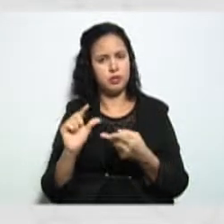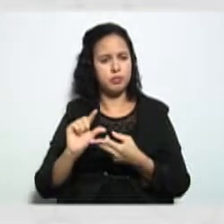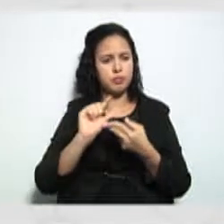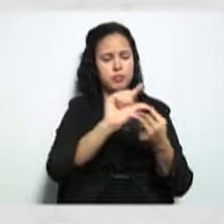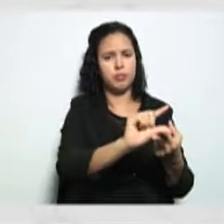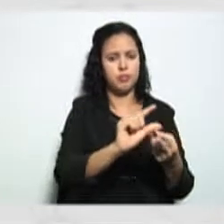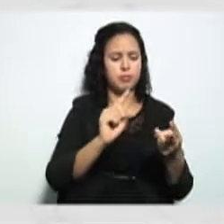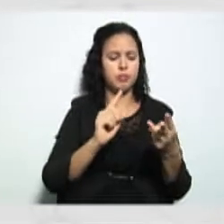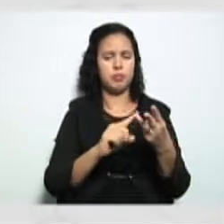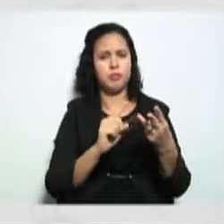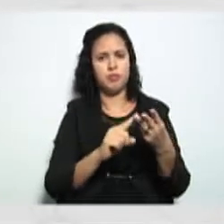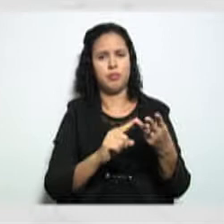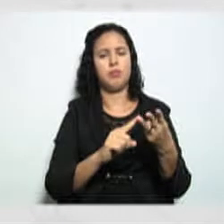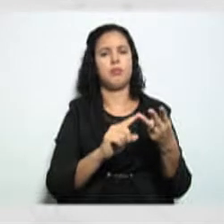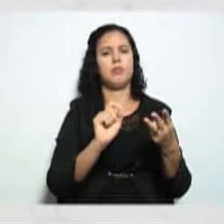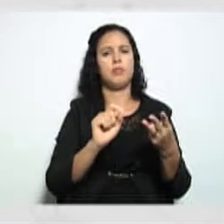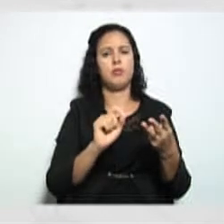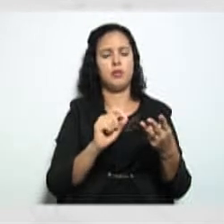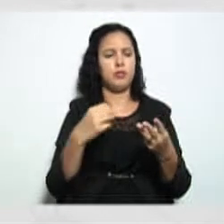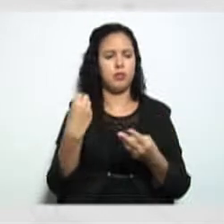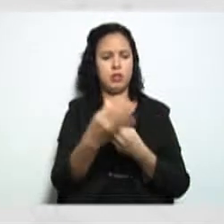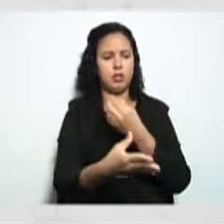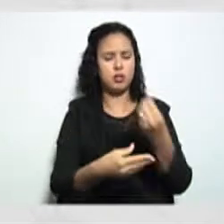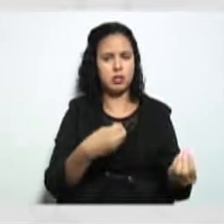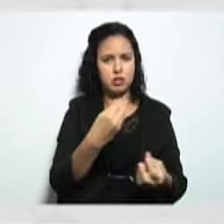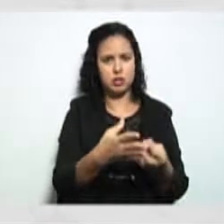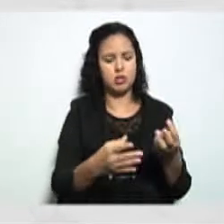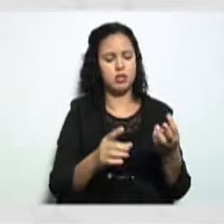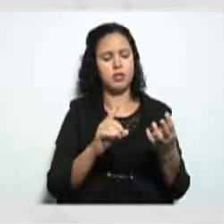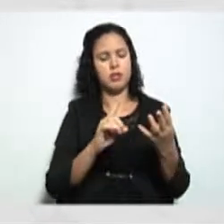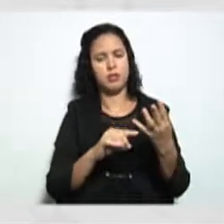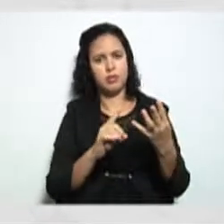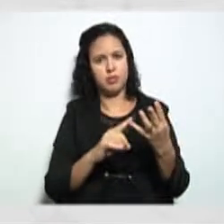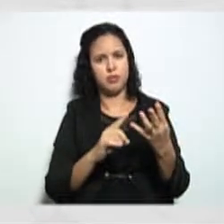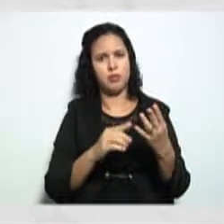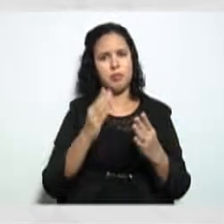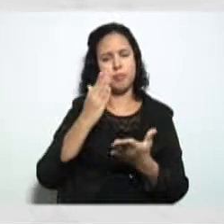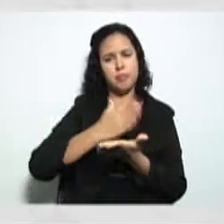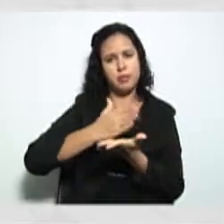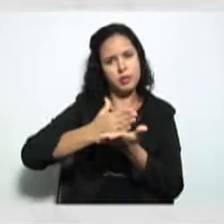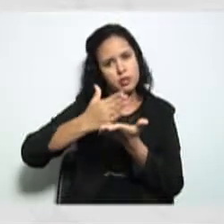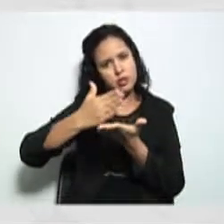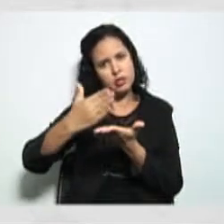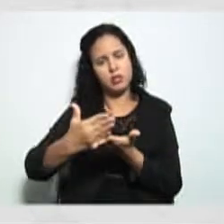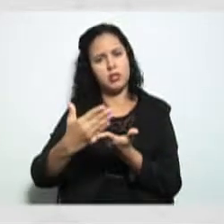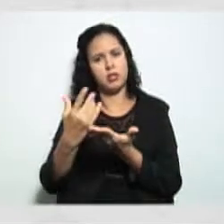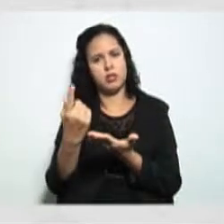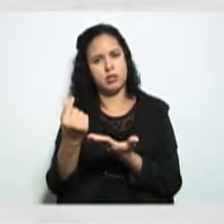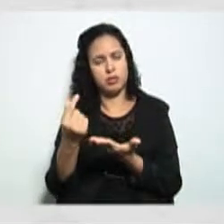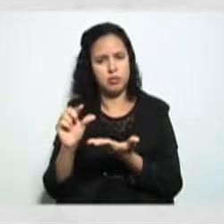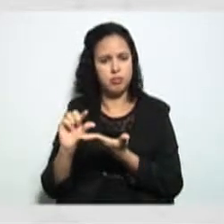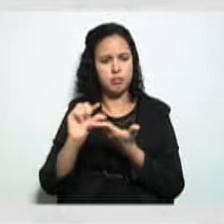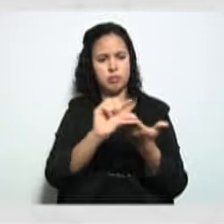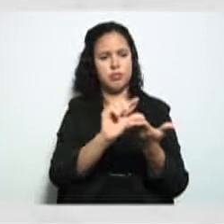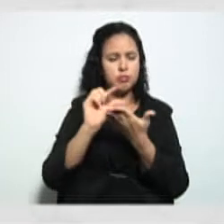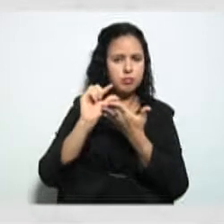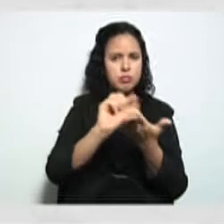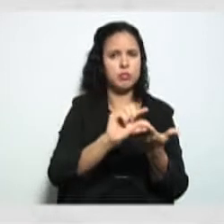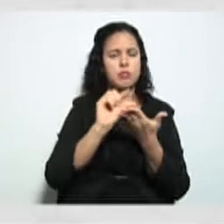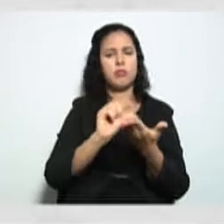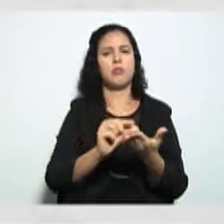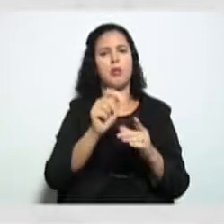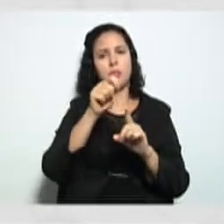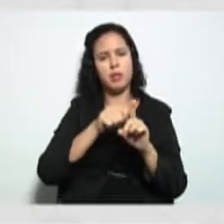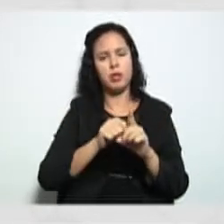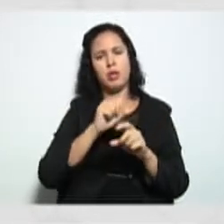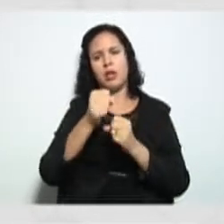Esse processo de capitalização, normalmente, quando a gente parcela em várias parcelas financeiras, então é feito mensalmente ou anualmente um